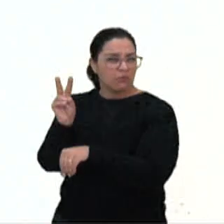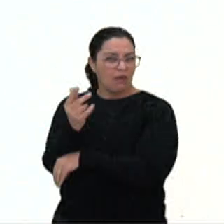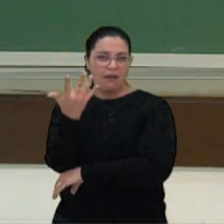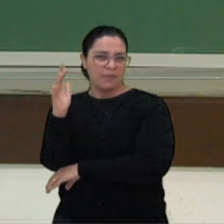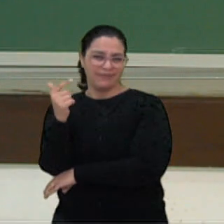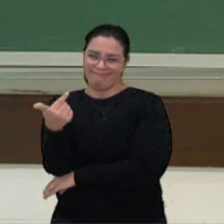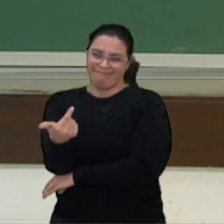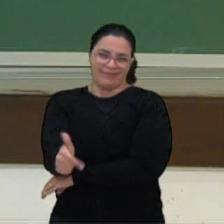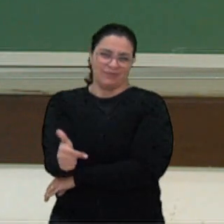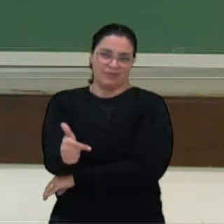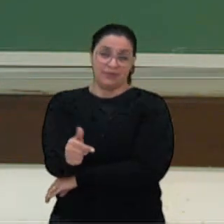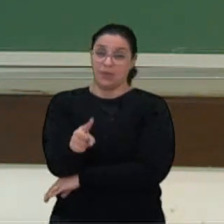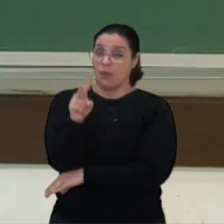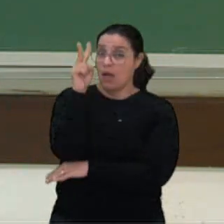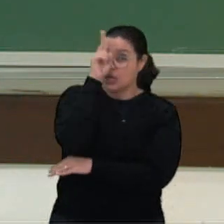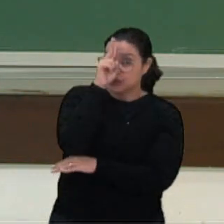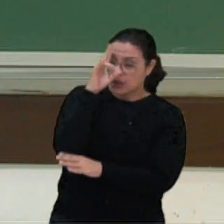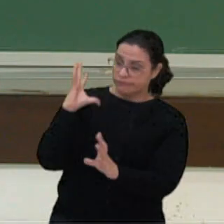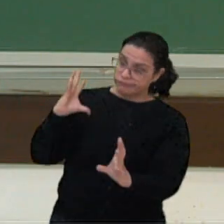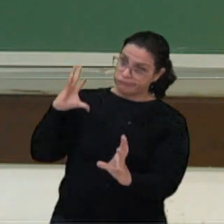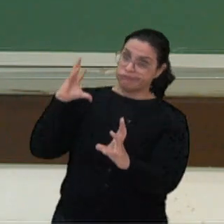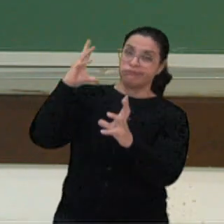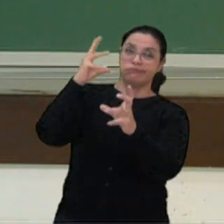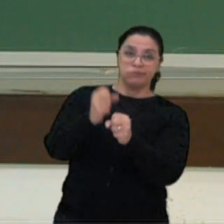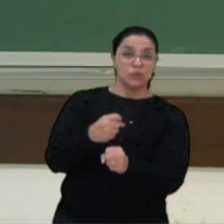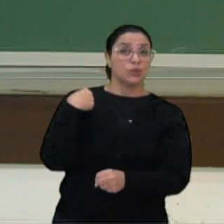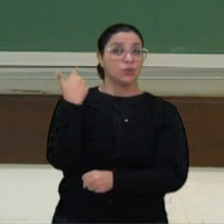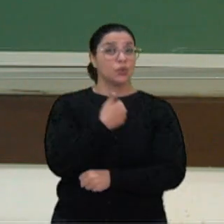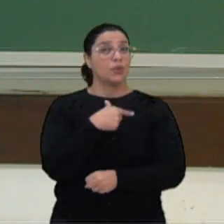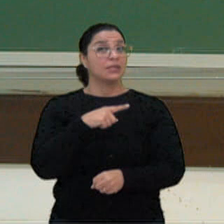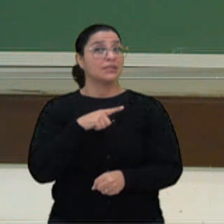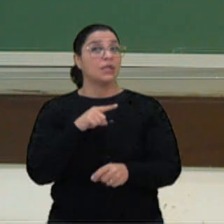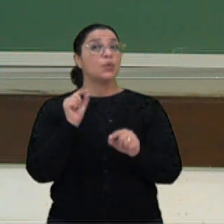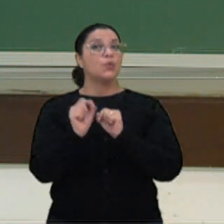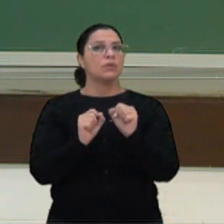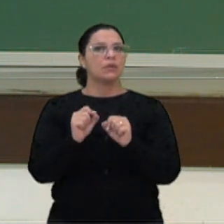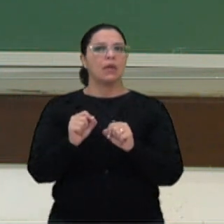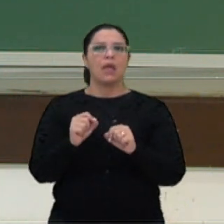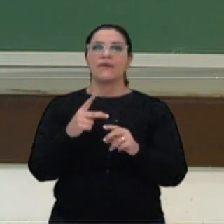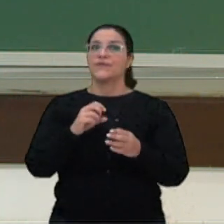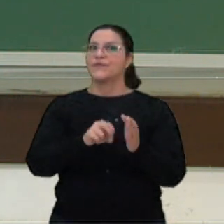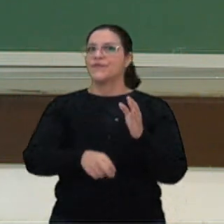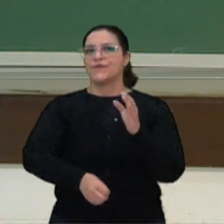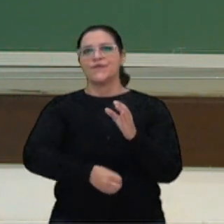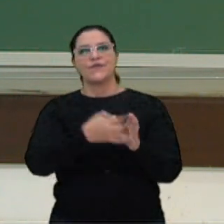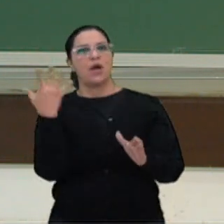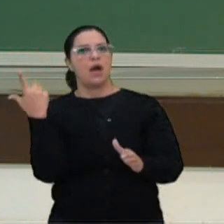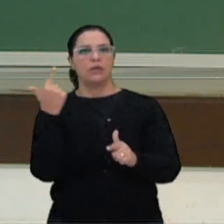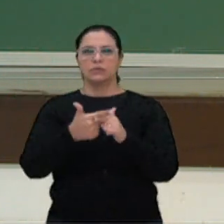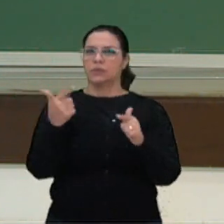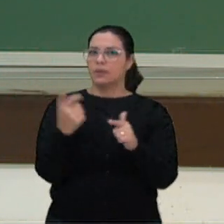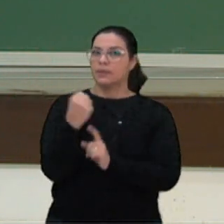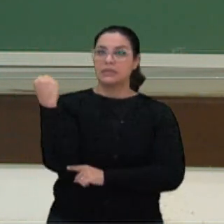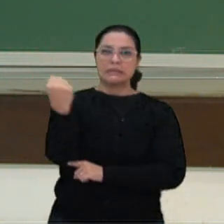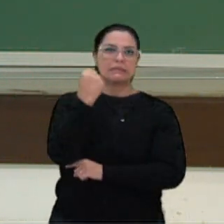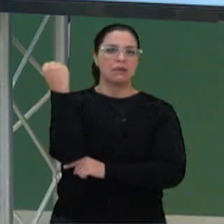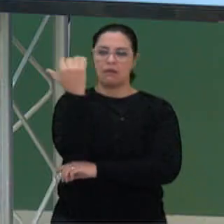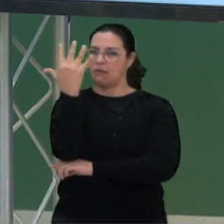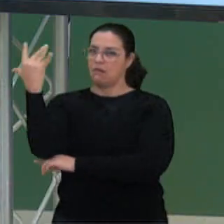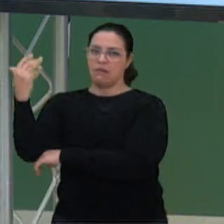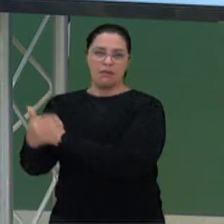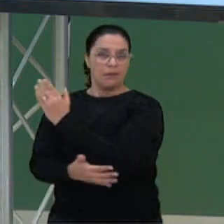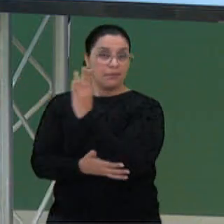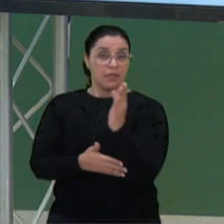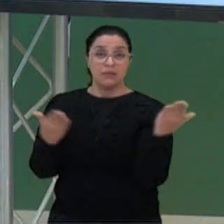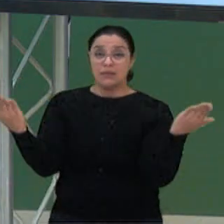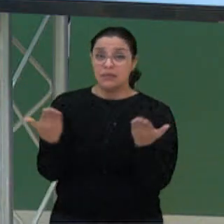ambientais. Historicamente, a gente tem um acúmulo ali de situações que geram graves problemas ambientais e